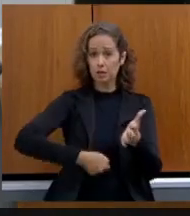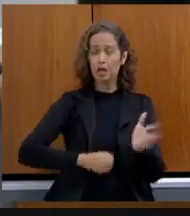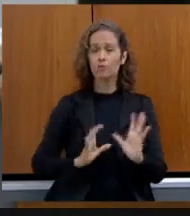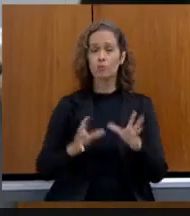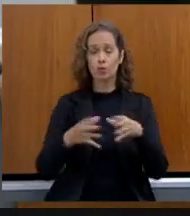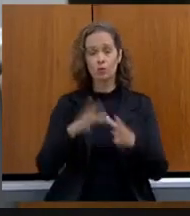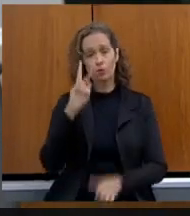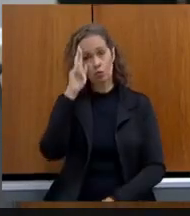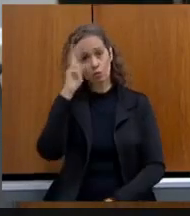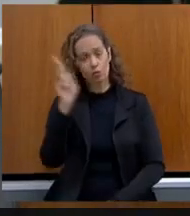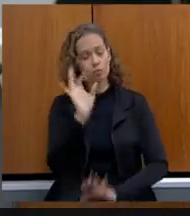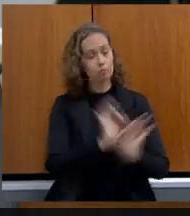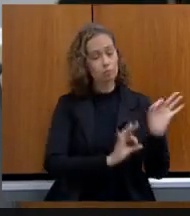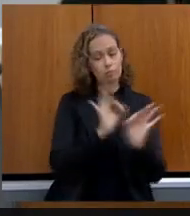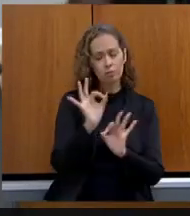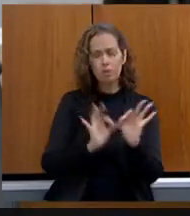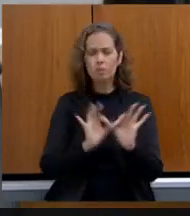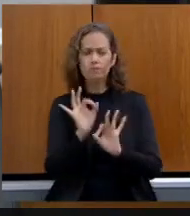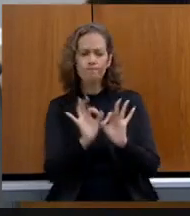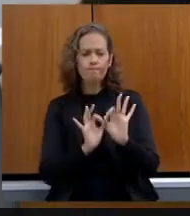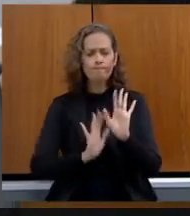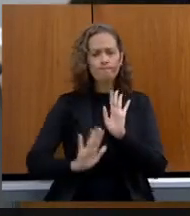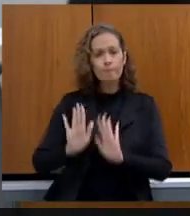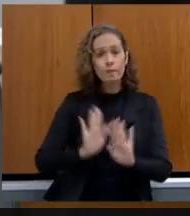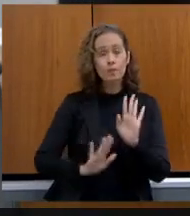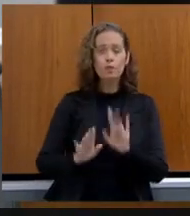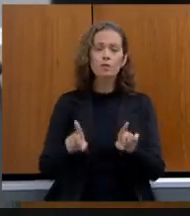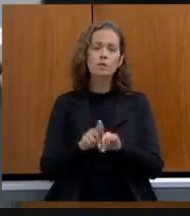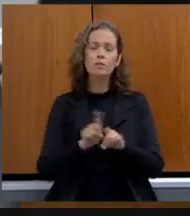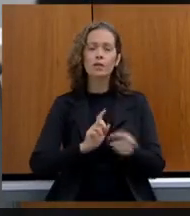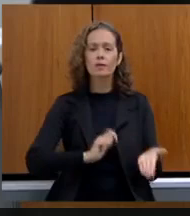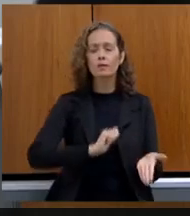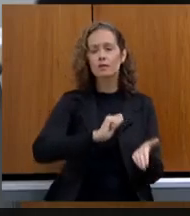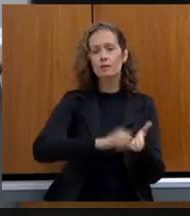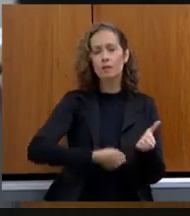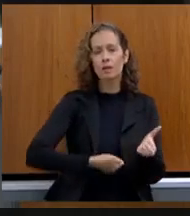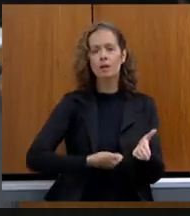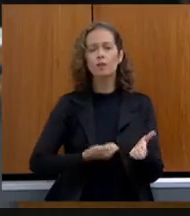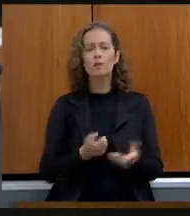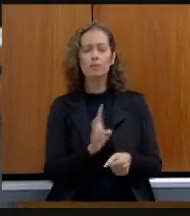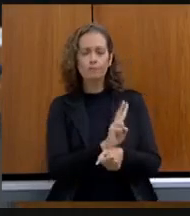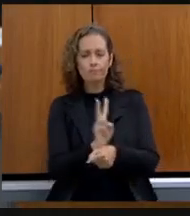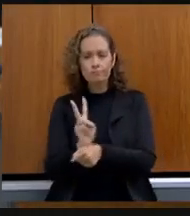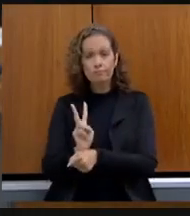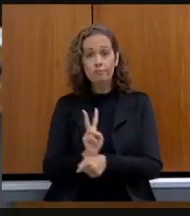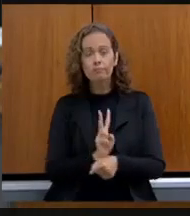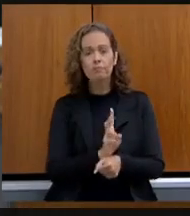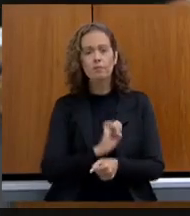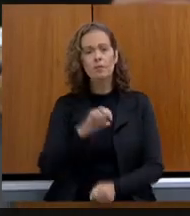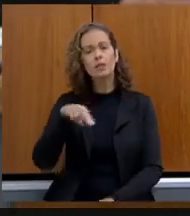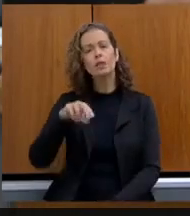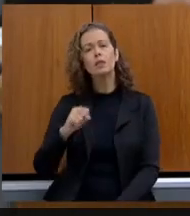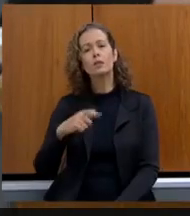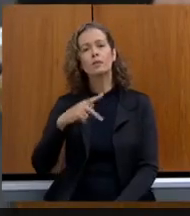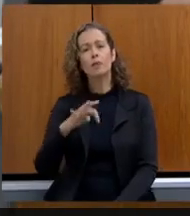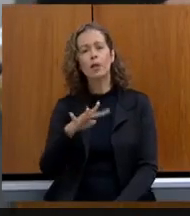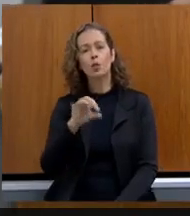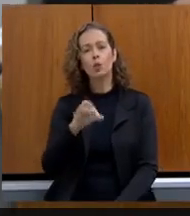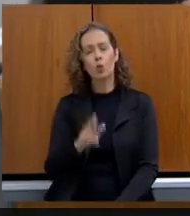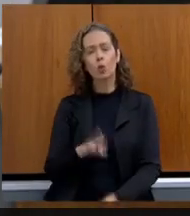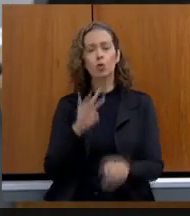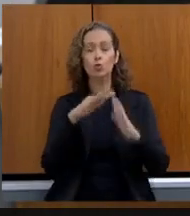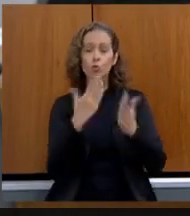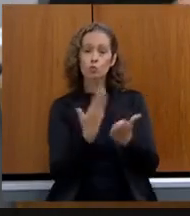processo de preparação muito cuidadoso e também assinado pelo inspetor escolar que acompanha a unidade em questão